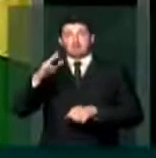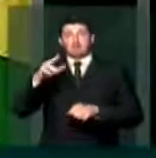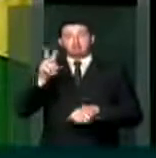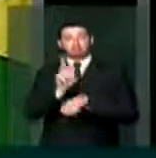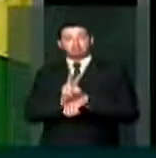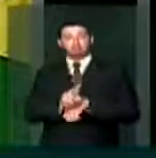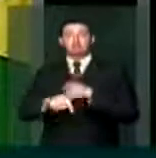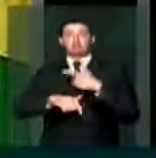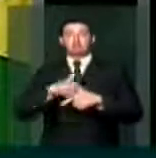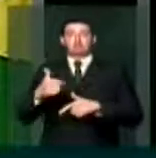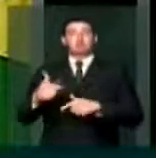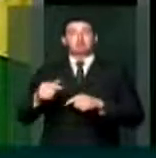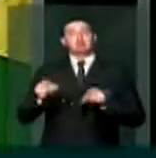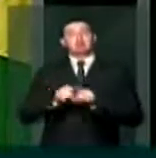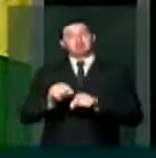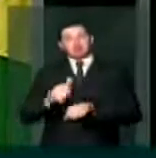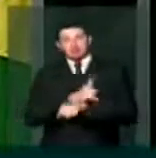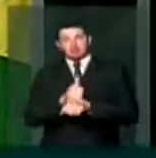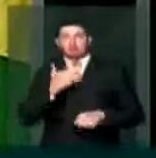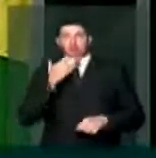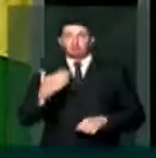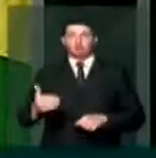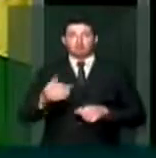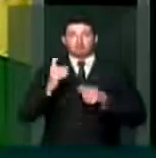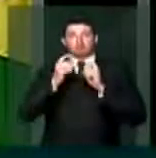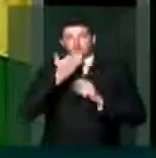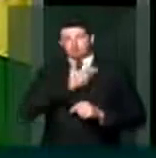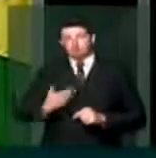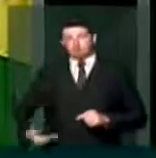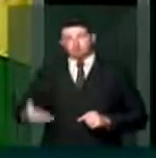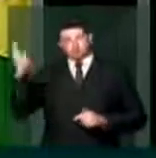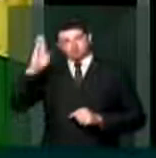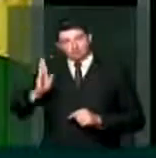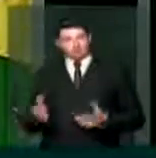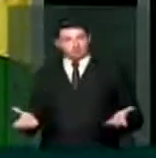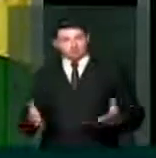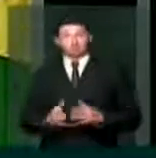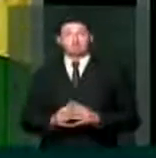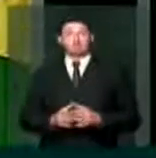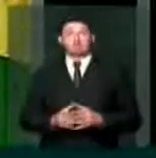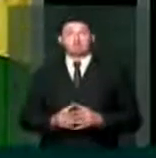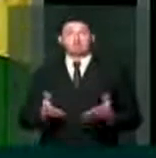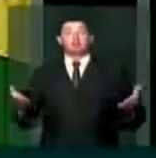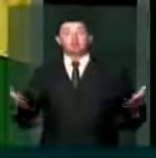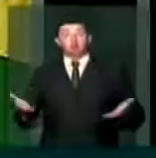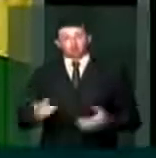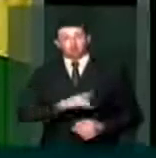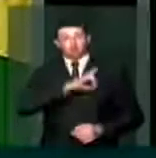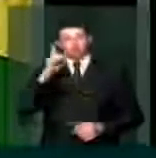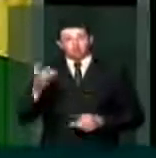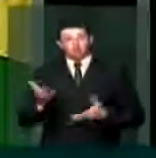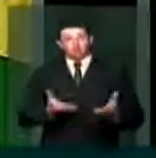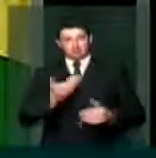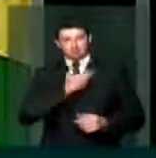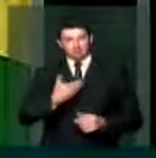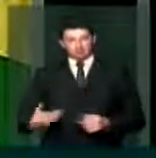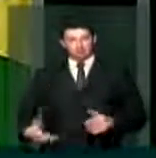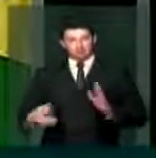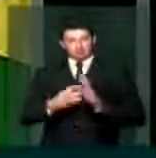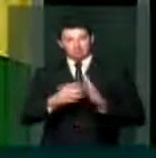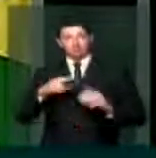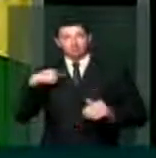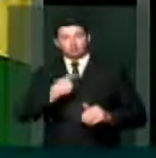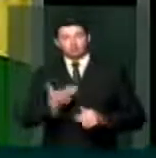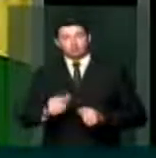mais sensíveis e estratégicos setores da administração pública do nosso país. Por isso, nesse Dia do Servidor Público,